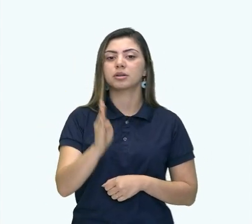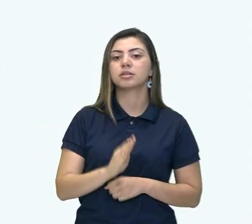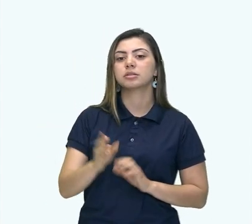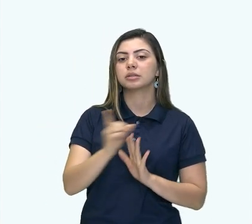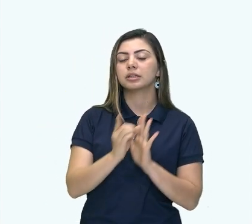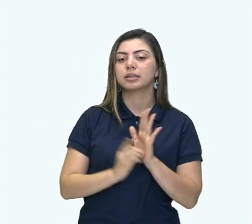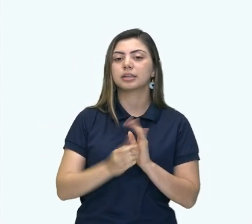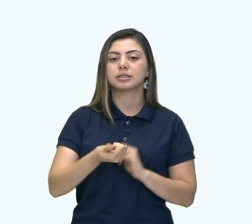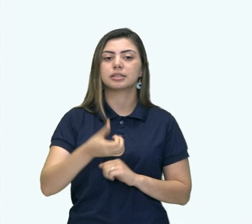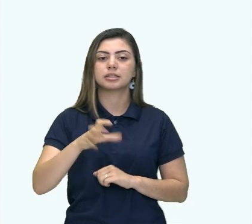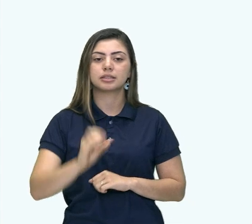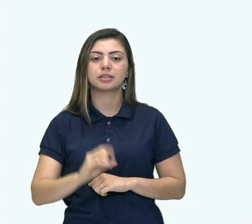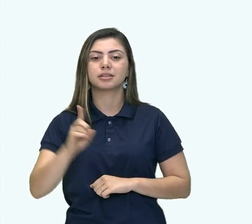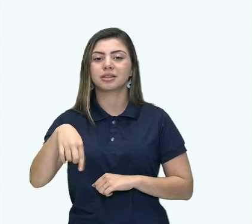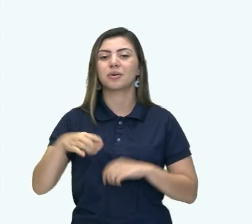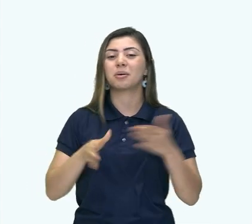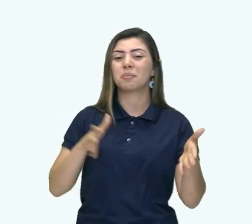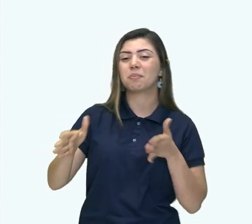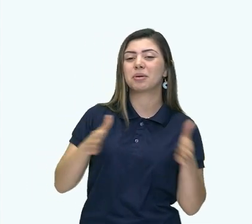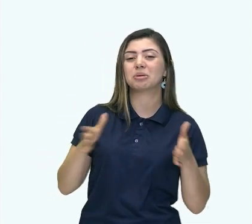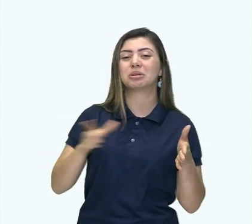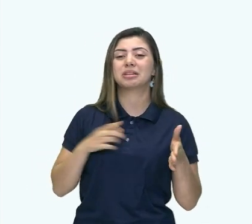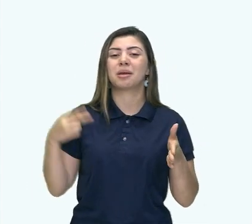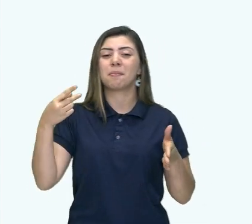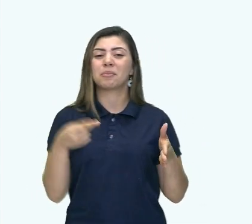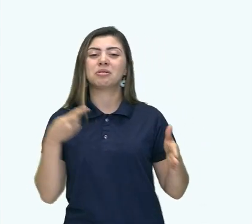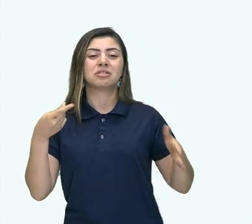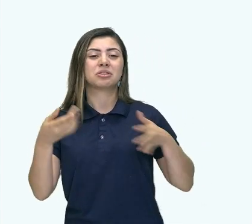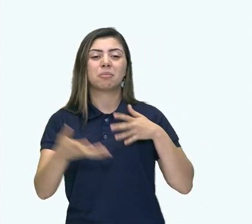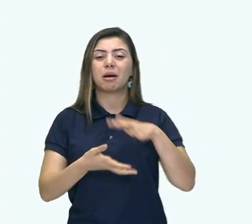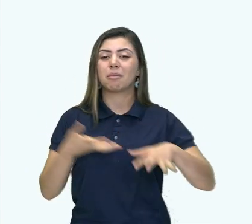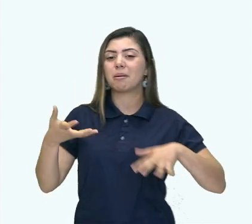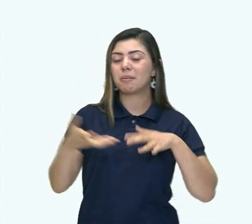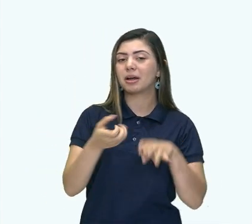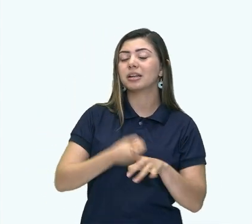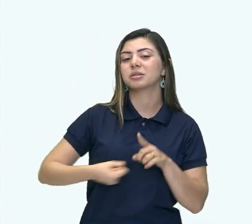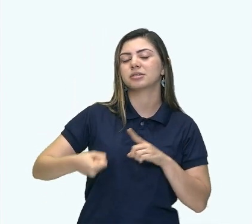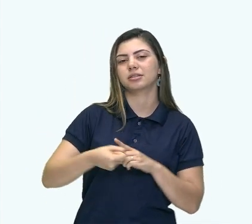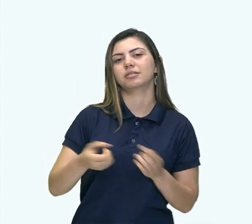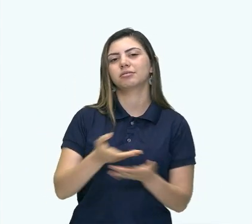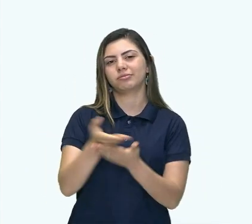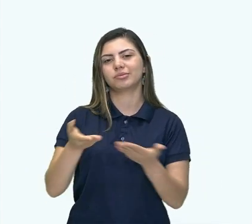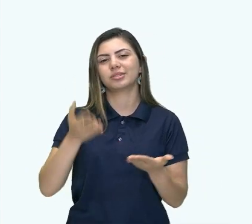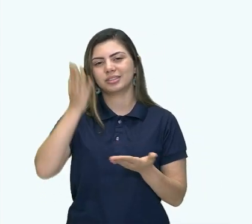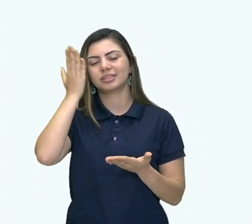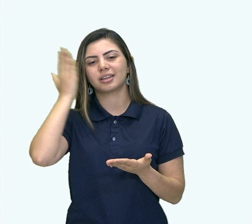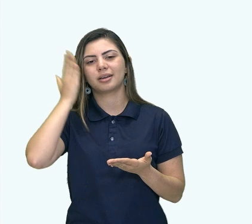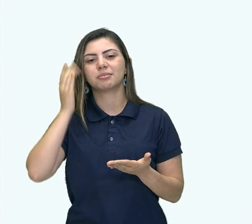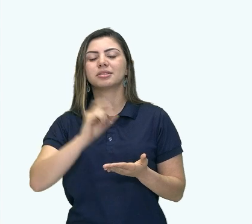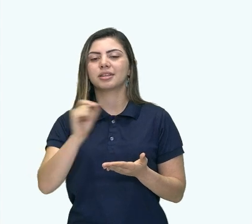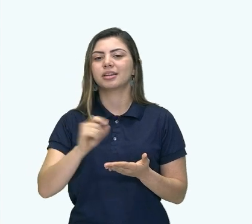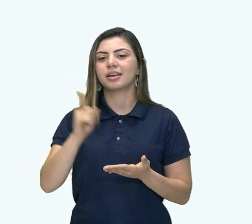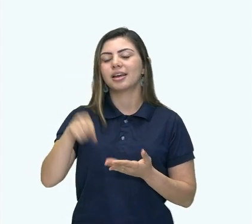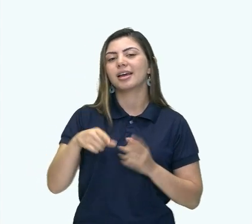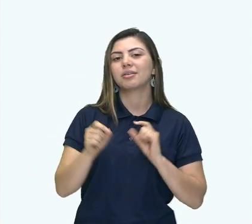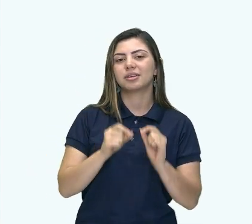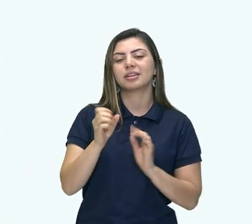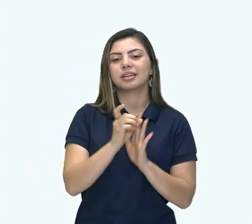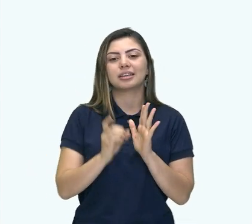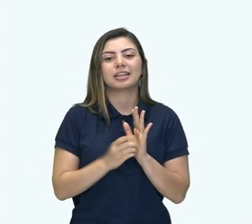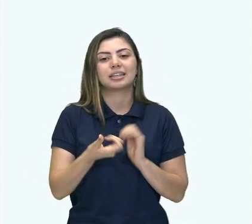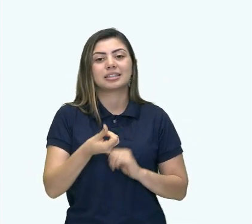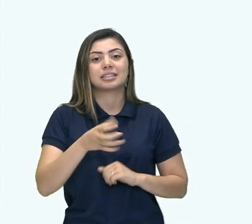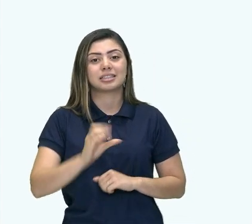de intensa efervescência política e social. Vocês já sabem que ali no final da década de 60 nós estamos no auge